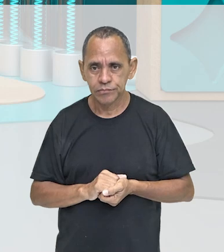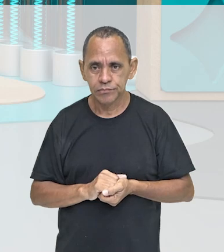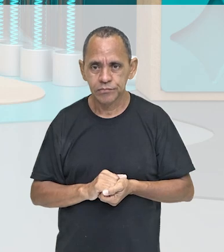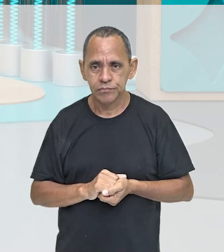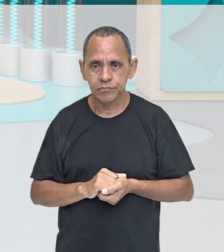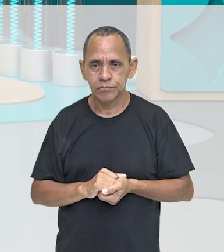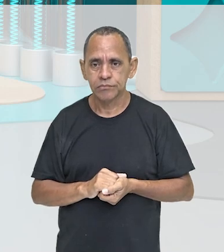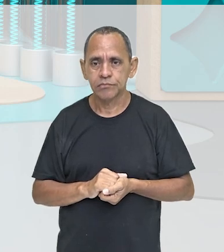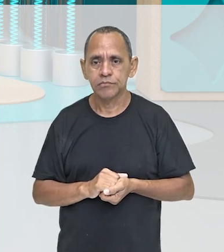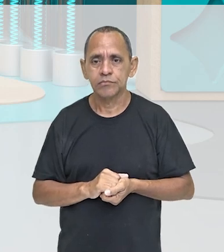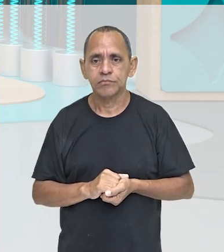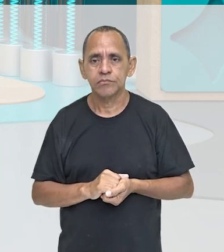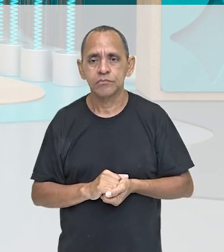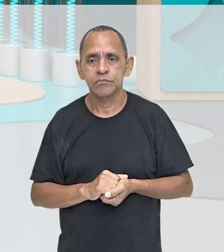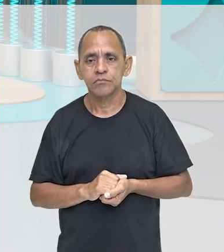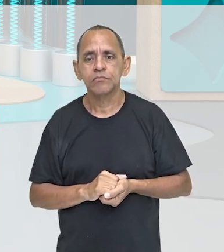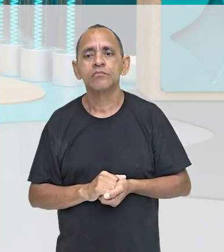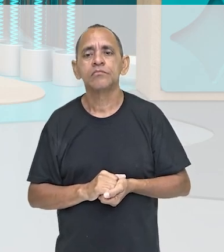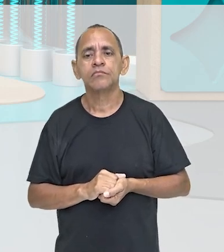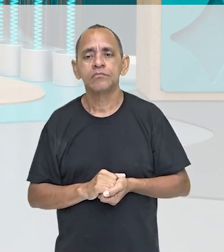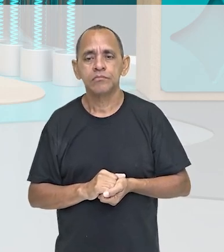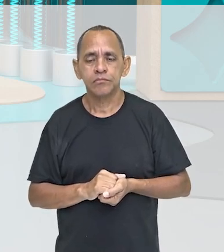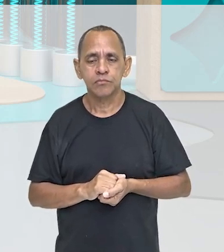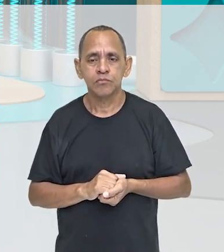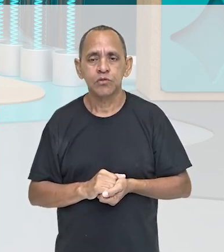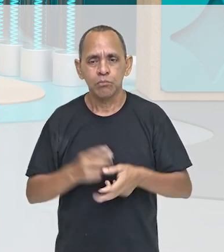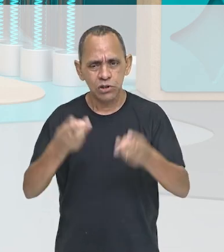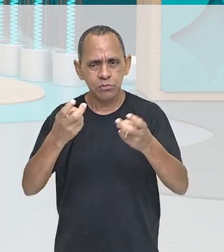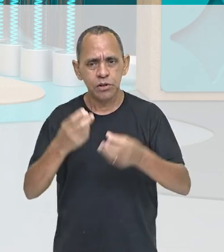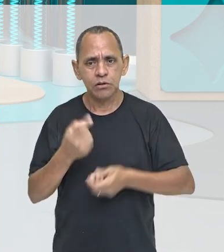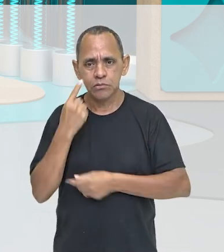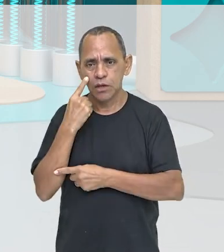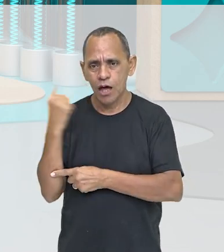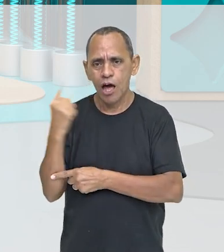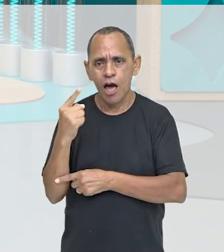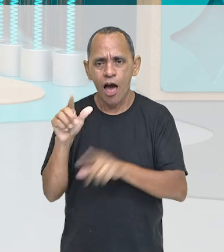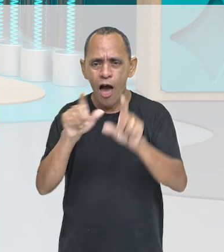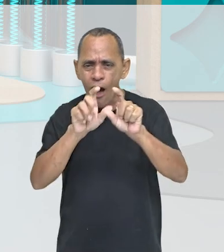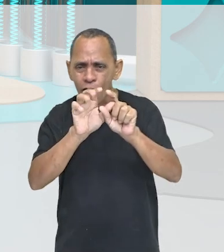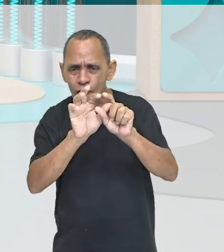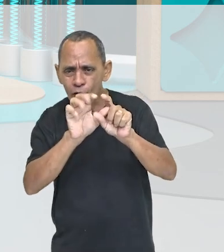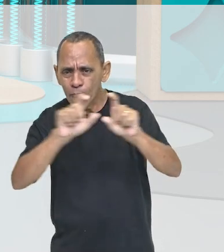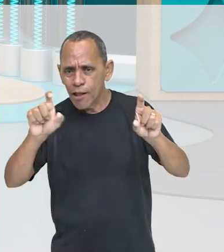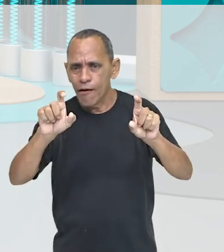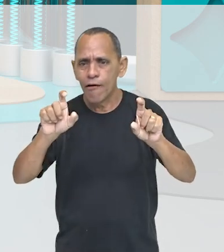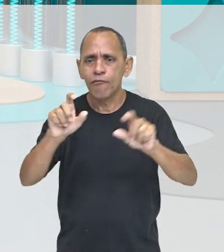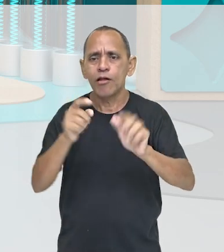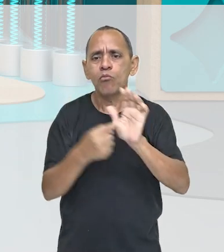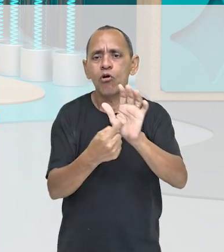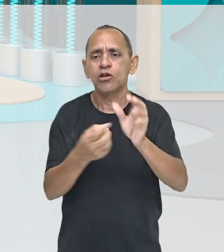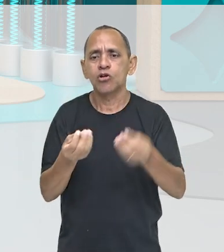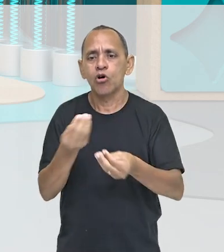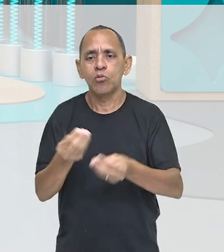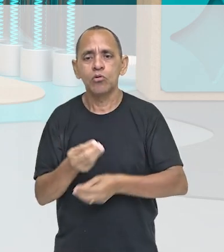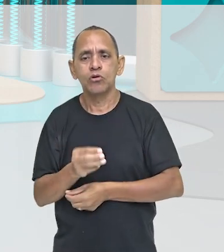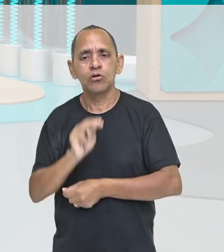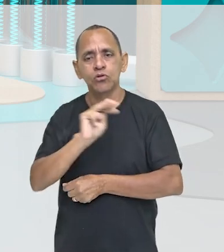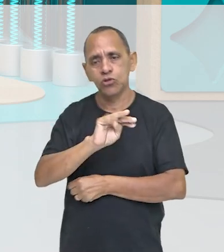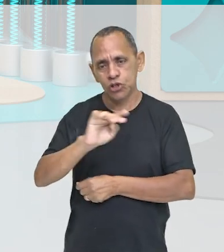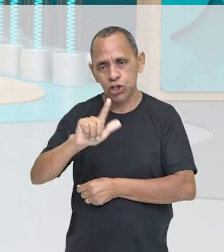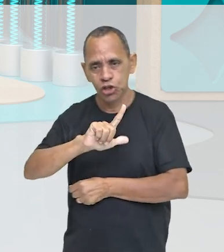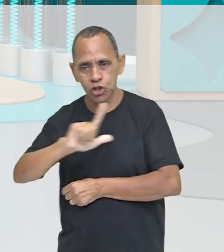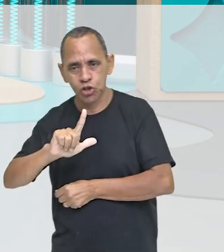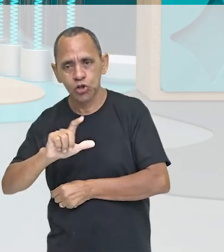main verb. Nós temos então will stay. Will stay. Stay é permanecer. Eu permaneço.